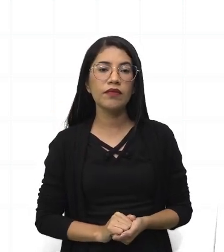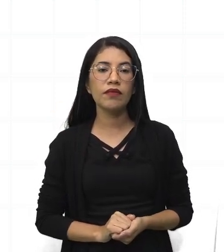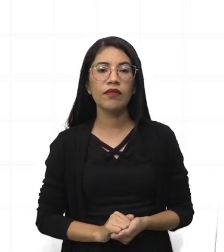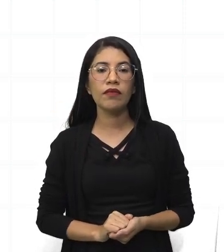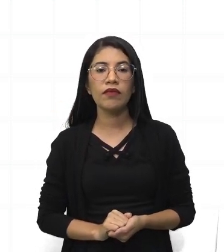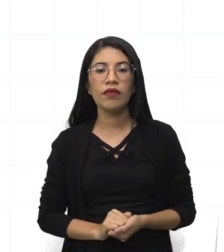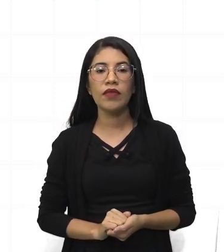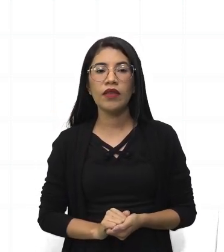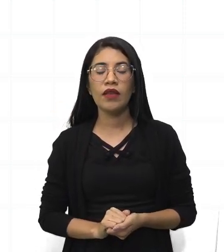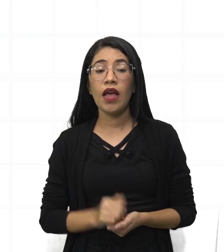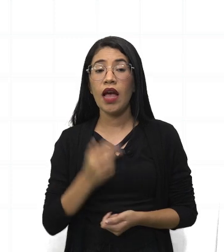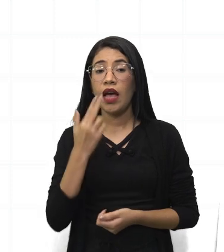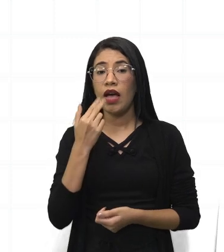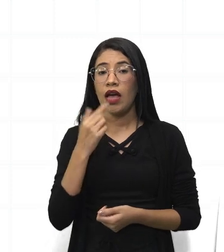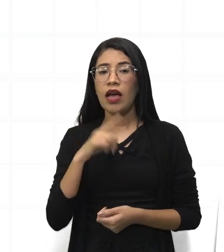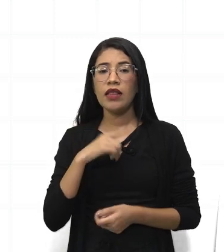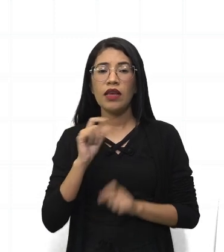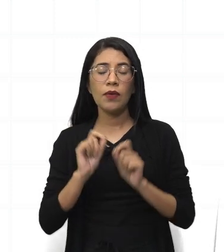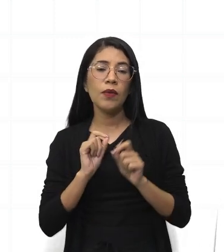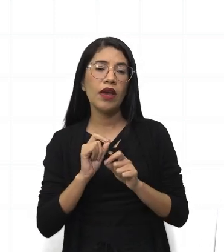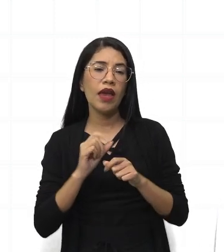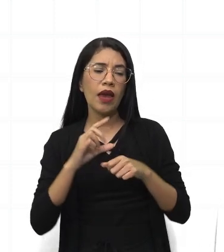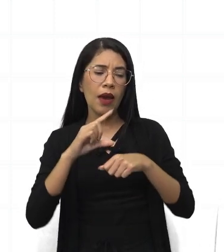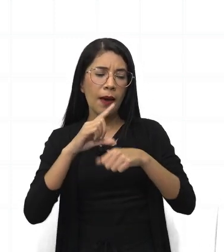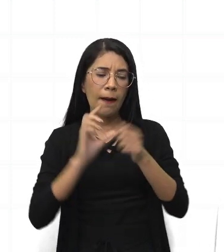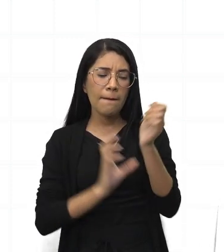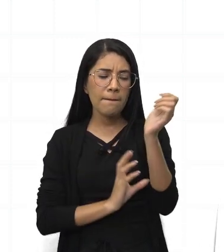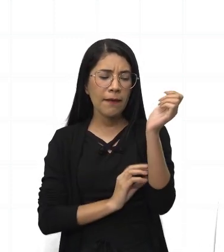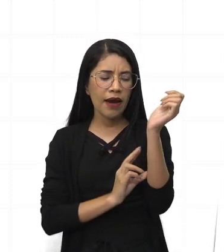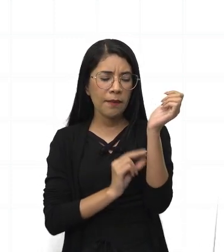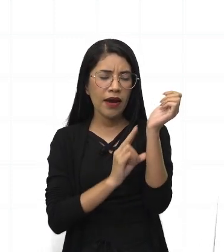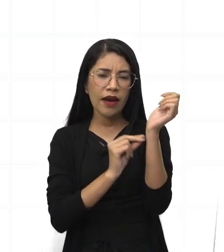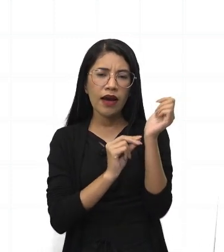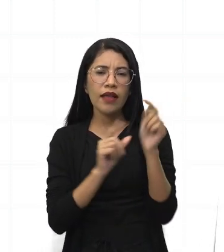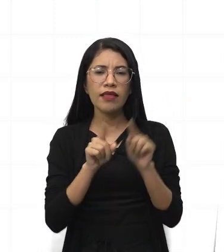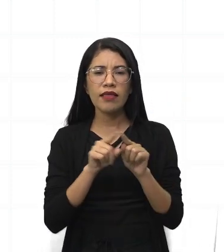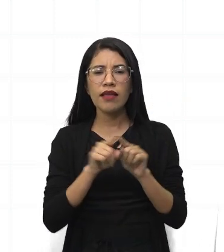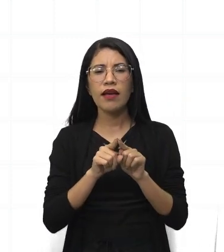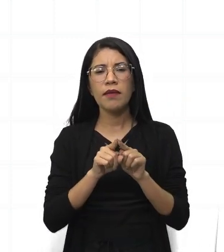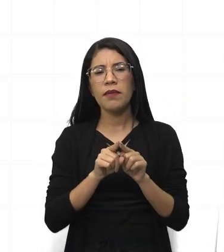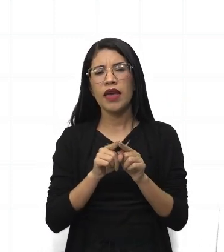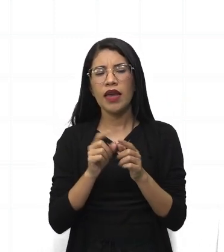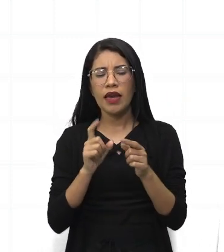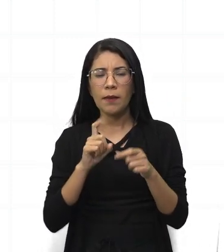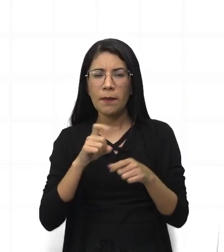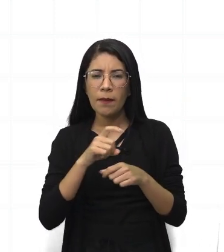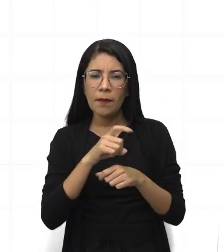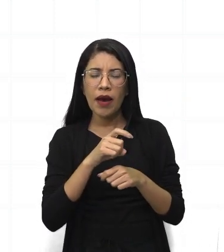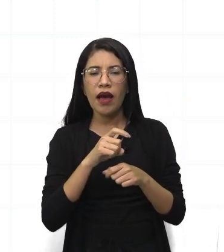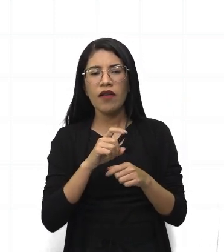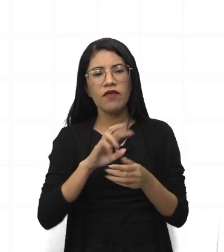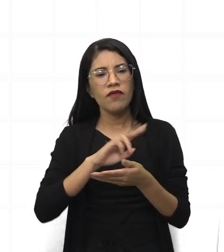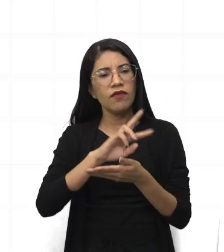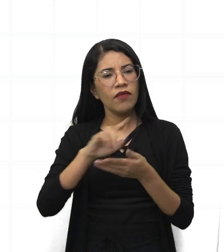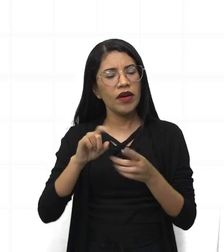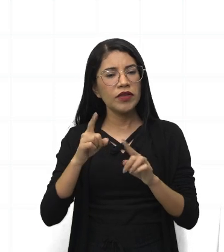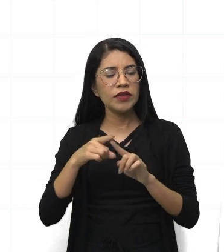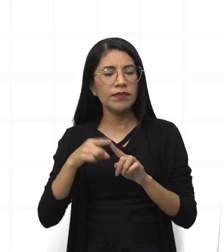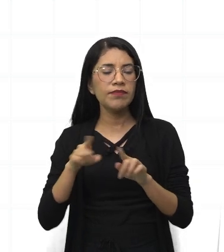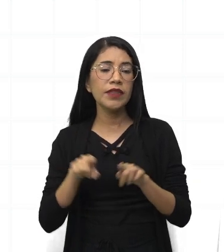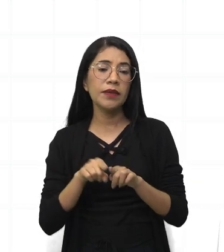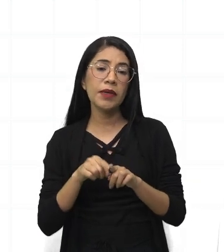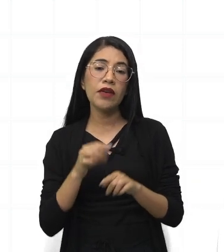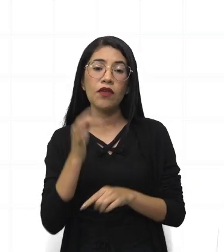Sua dieta inclui cigarras, coquinhos de palmeiras, nativas ou exóticas, diversos tipos